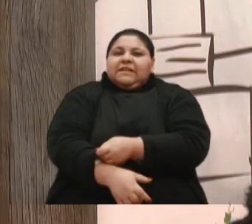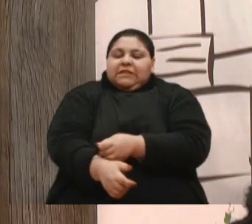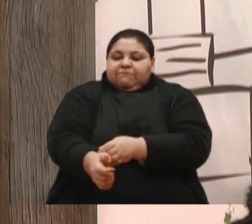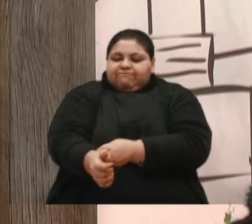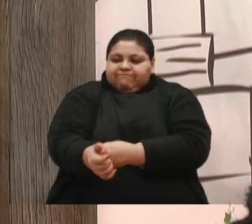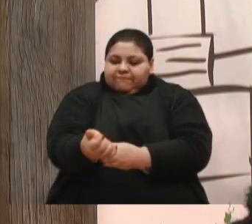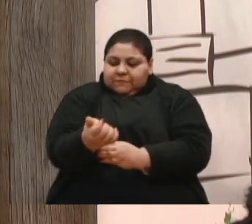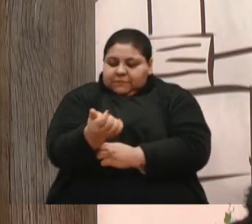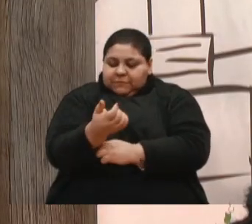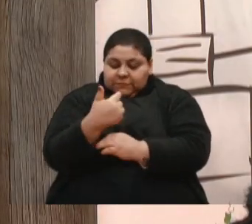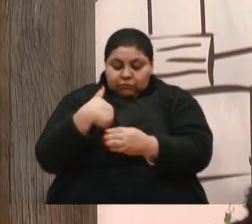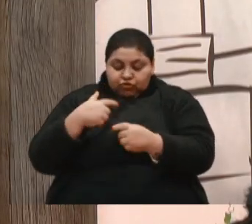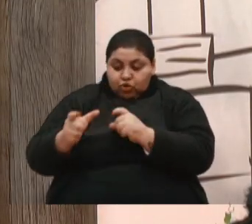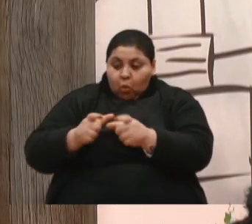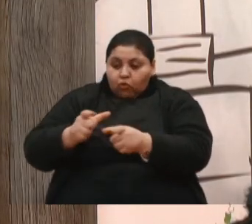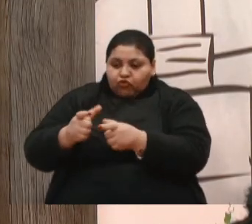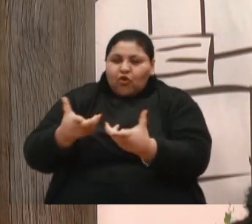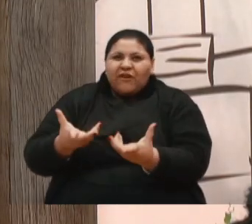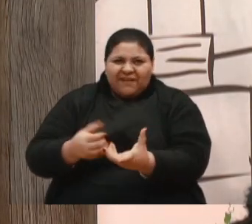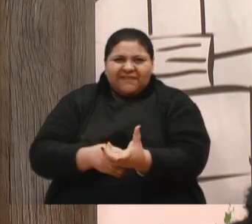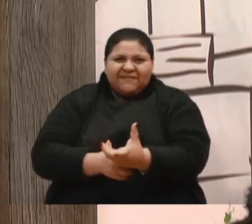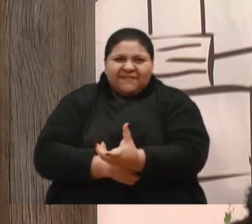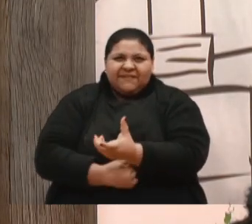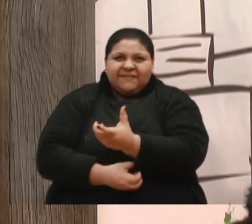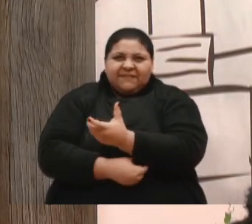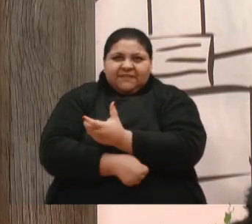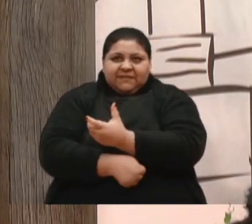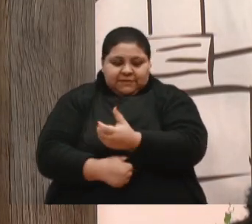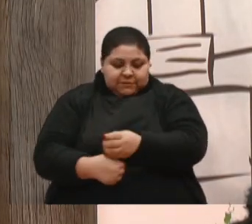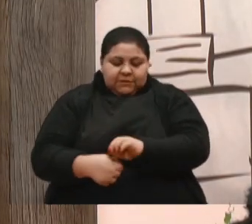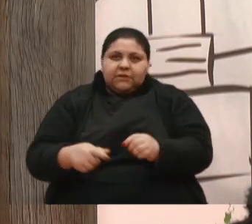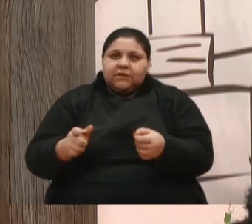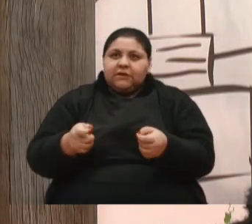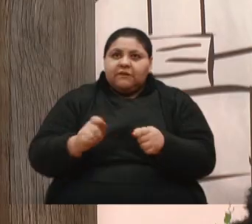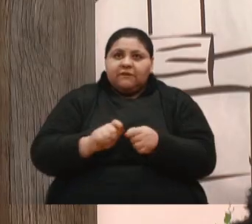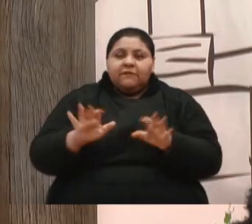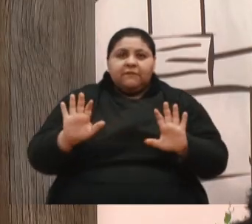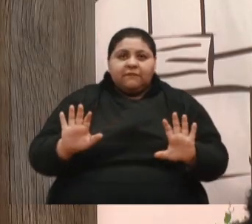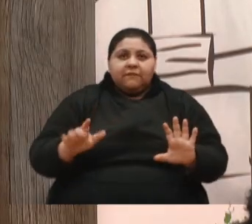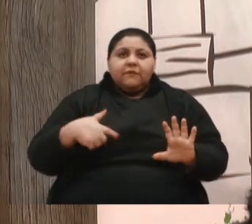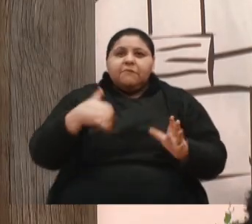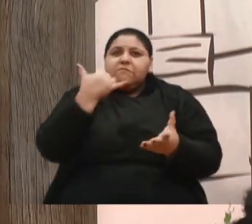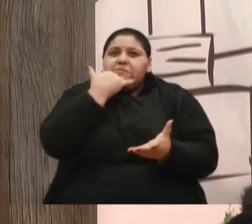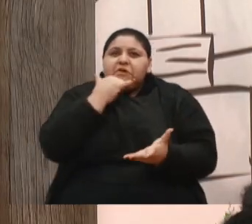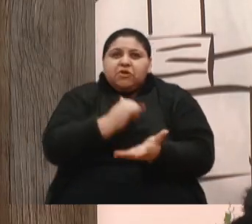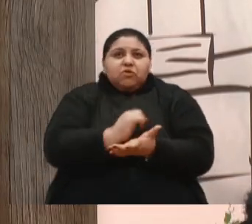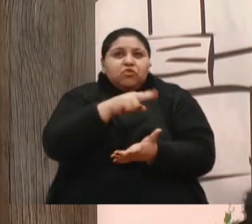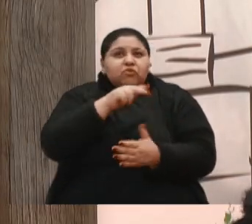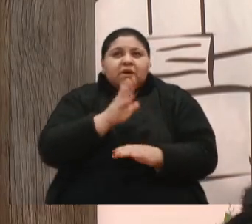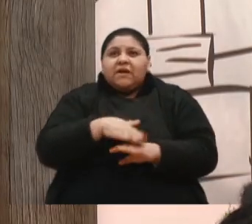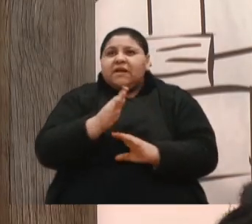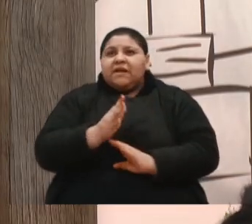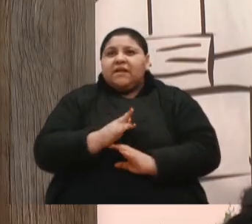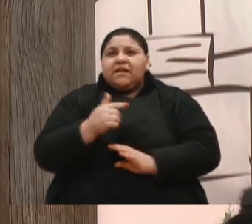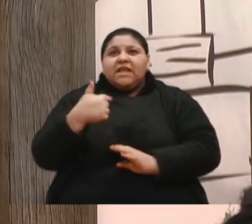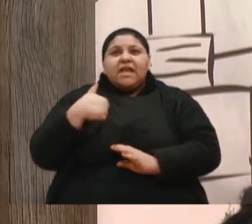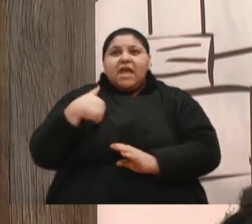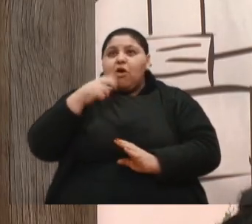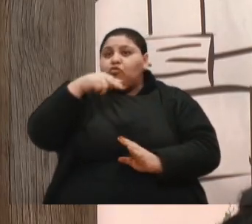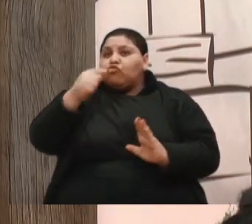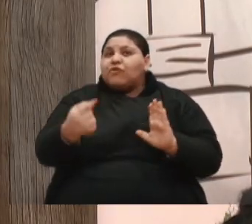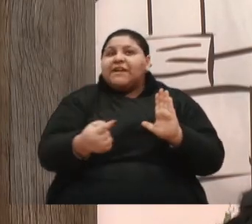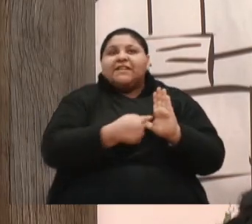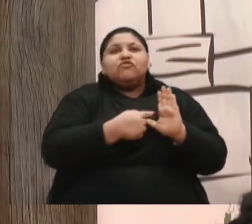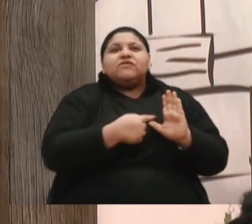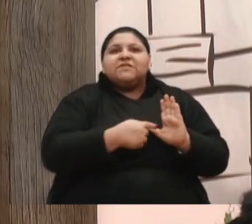Ele não tinha controle disso que ele fazia. Tanto que ele dizia, me perdoa, nunca mais. Tanto